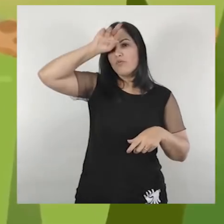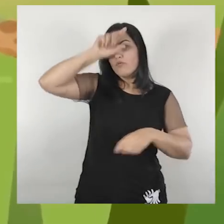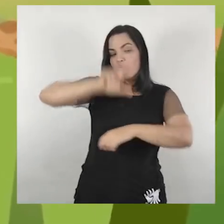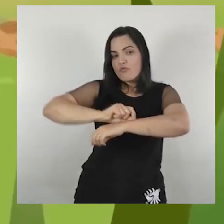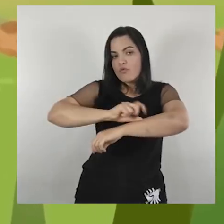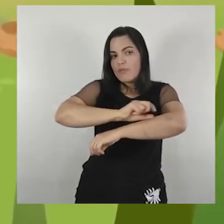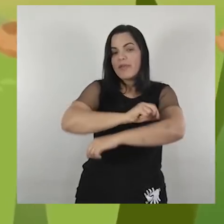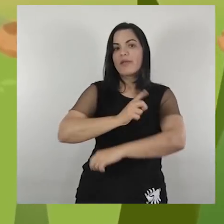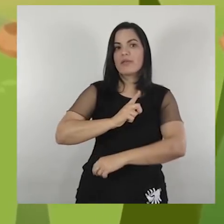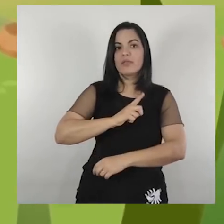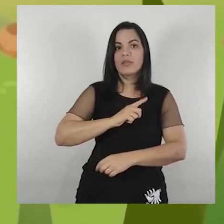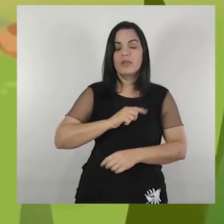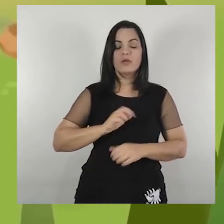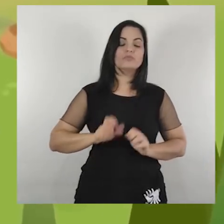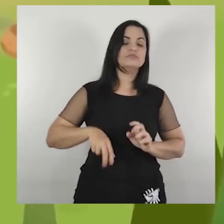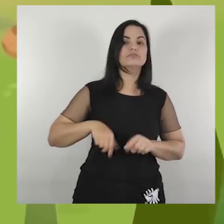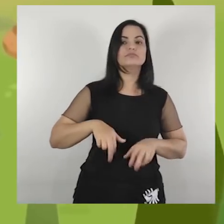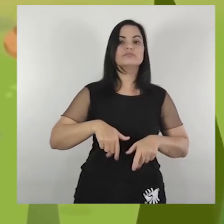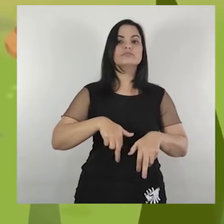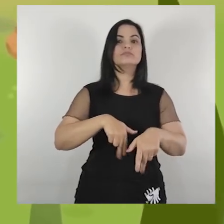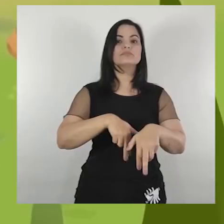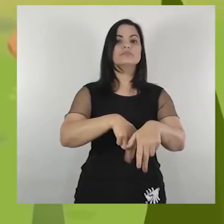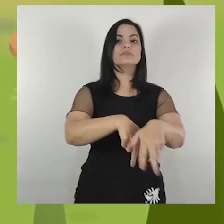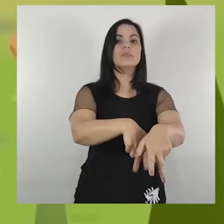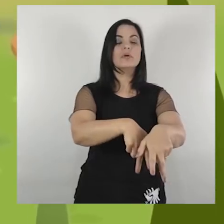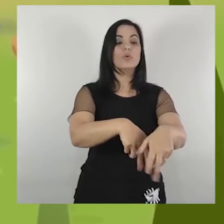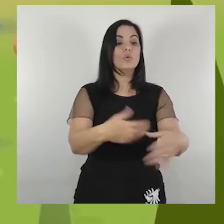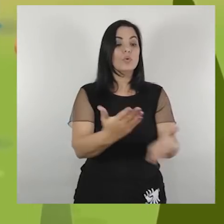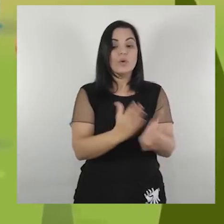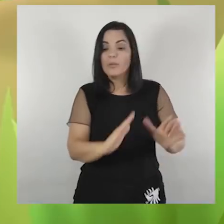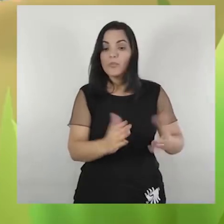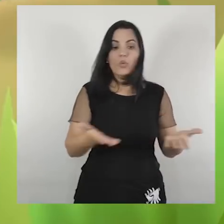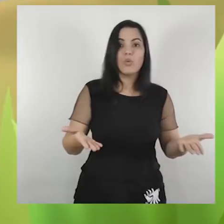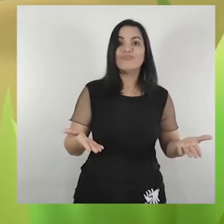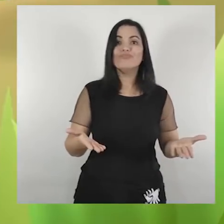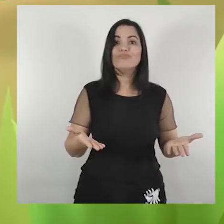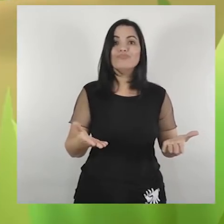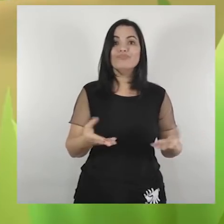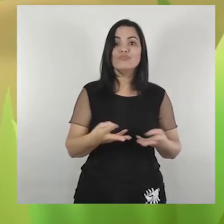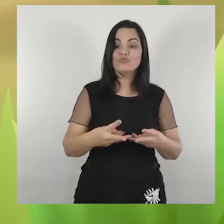Ixi, a trilha de formigas acabou.